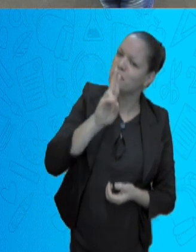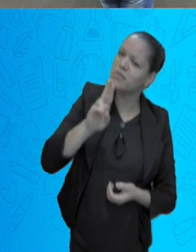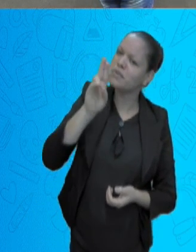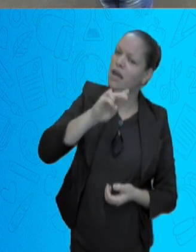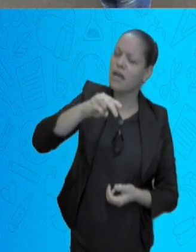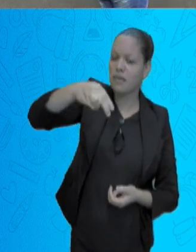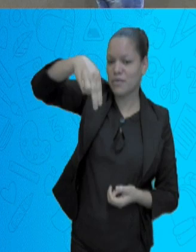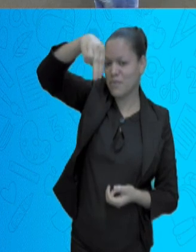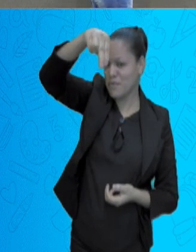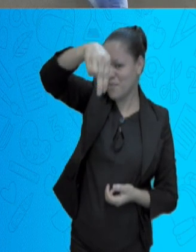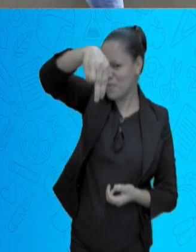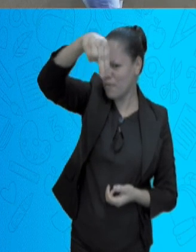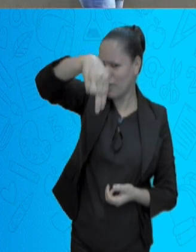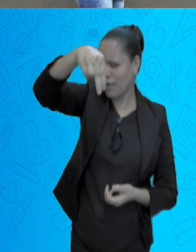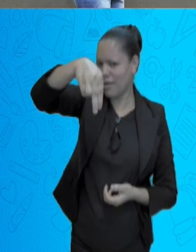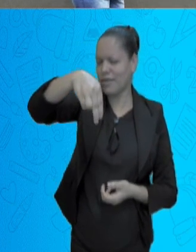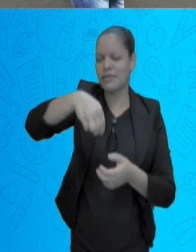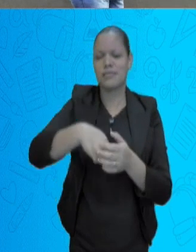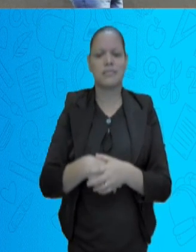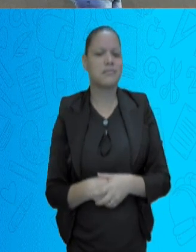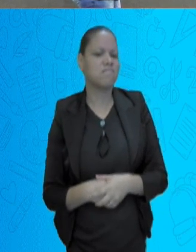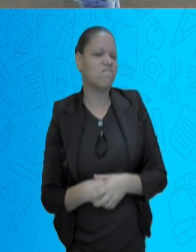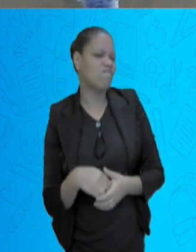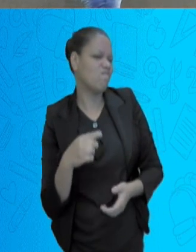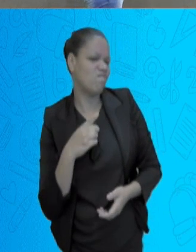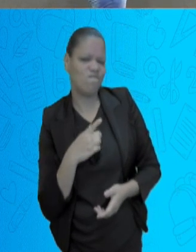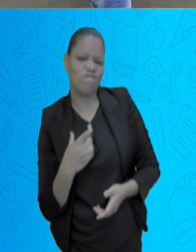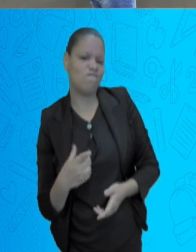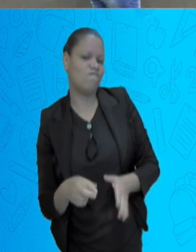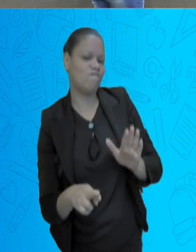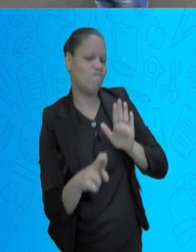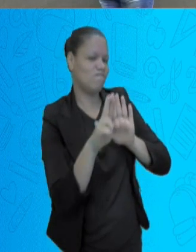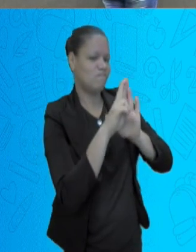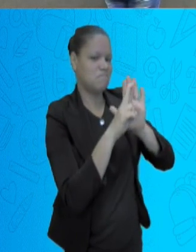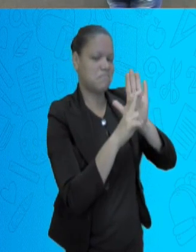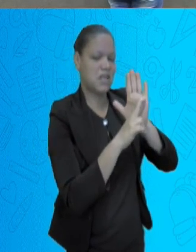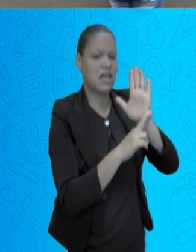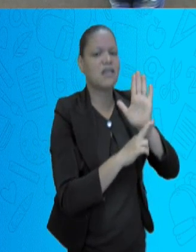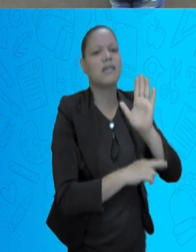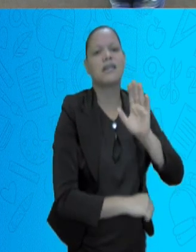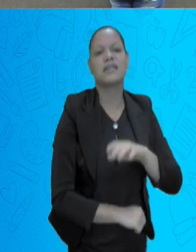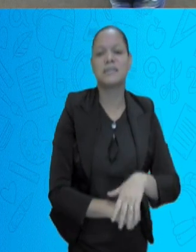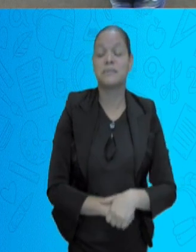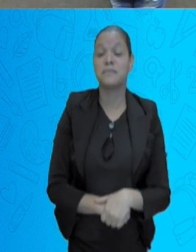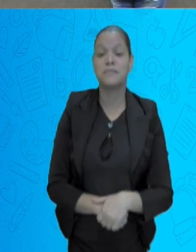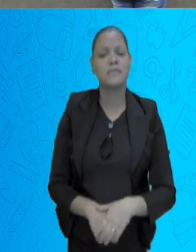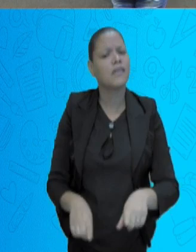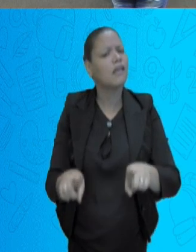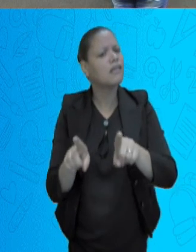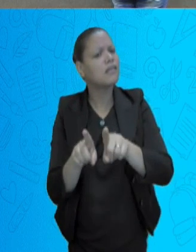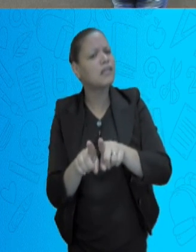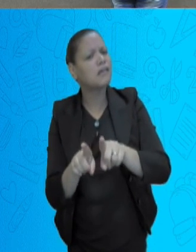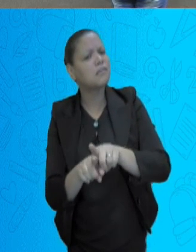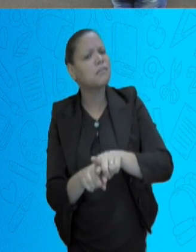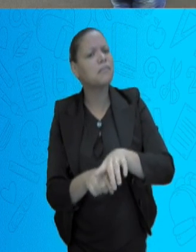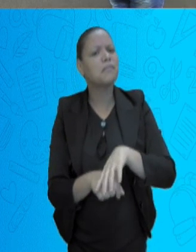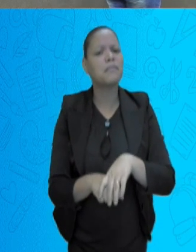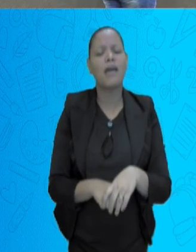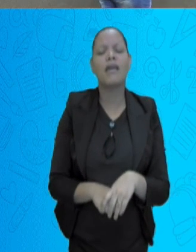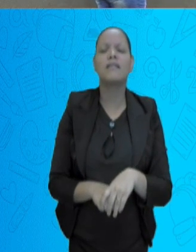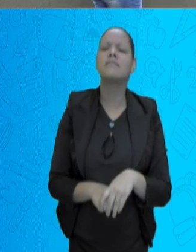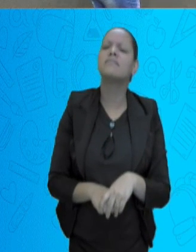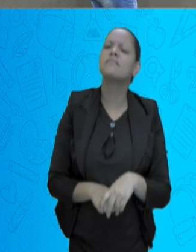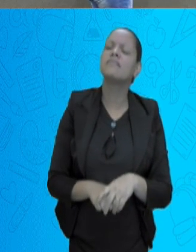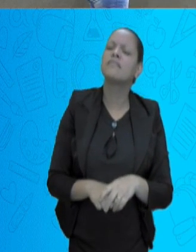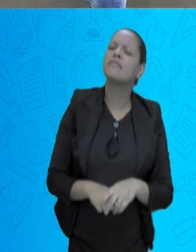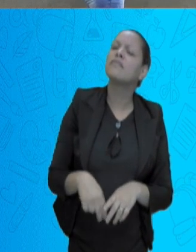o N, porque ele não encaixa na regra P e B. E aqui também eu tenho o T, eu vou usar também